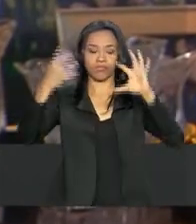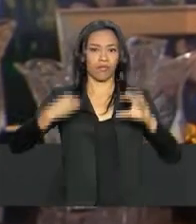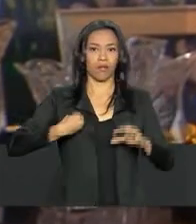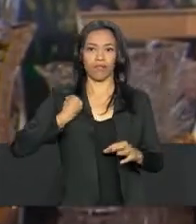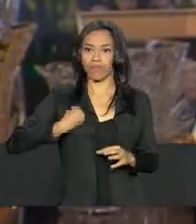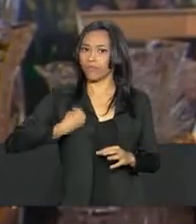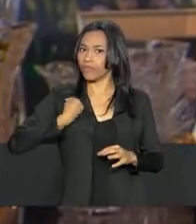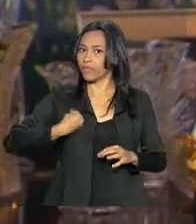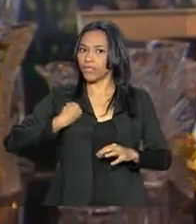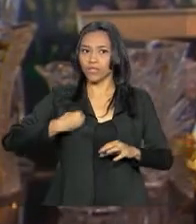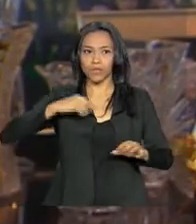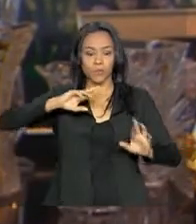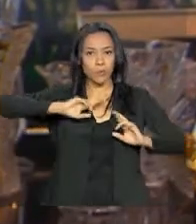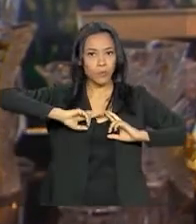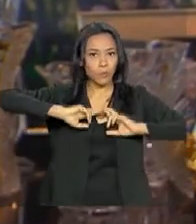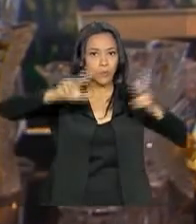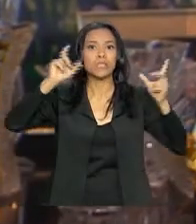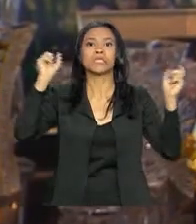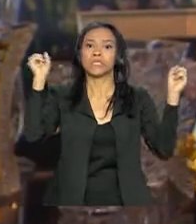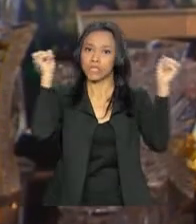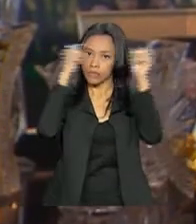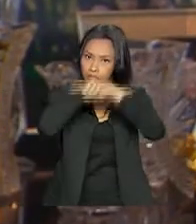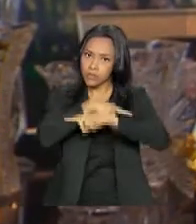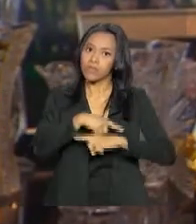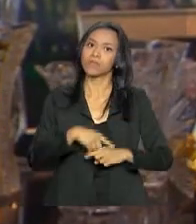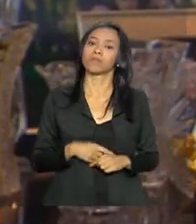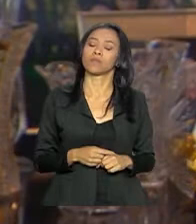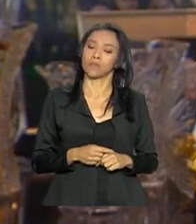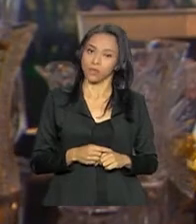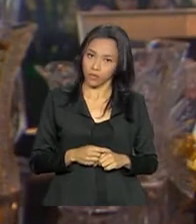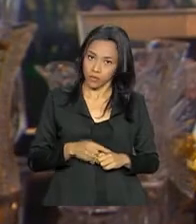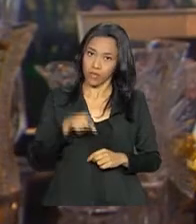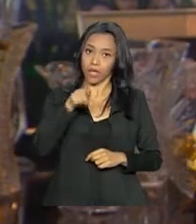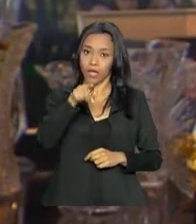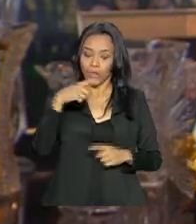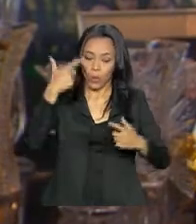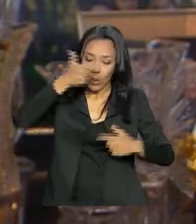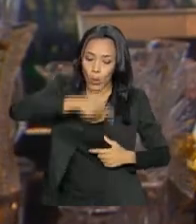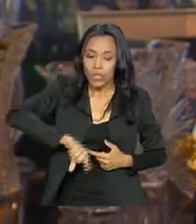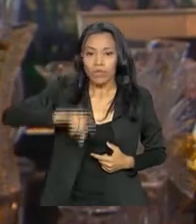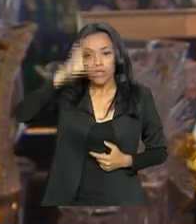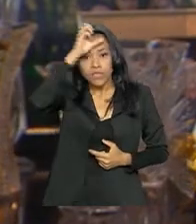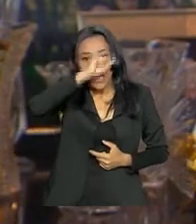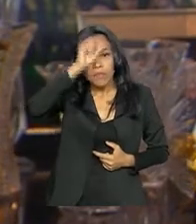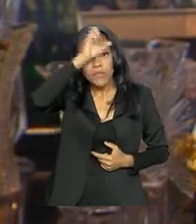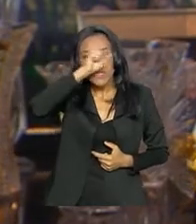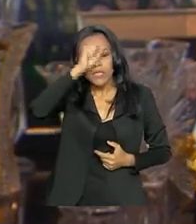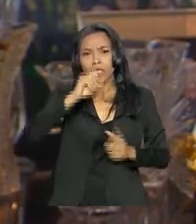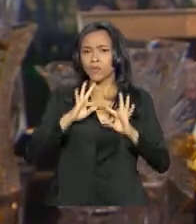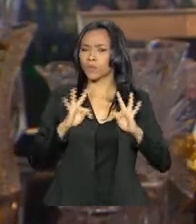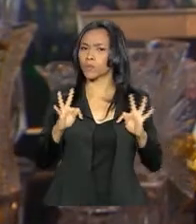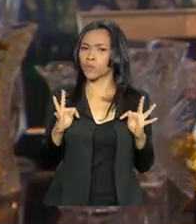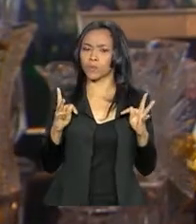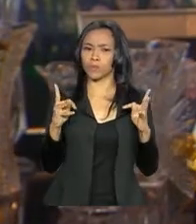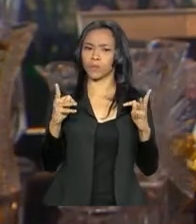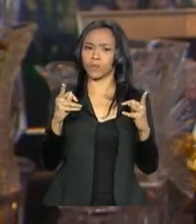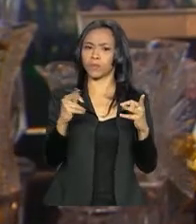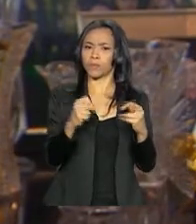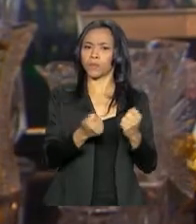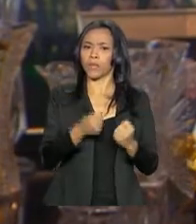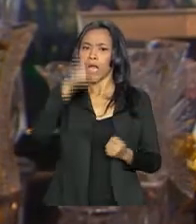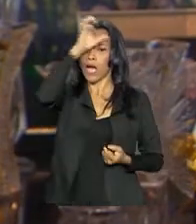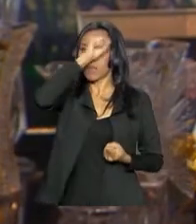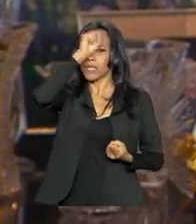rápido pra mim foi complicado né aí você tem que reaprender tudo que reaprender a